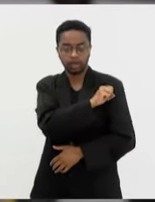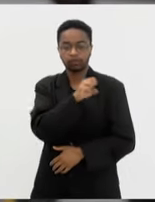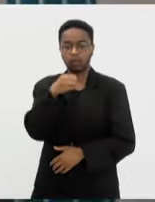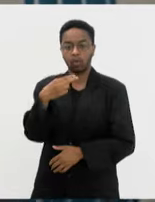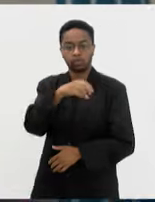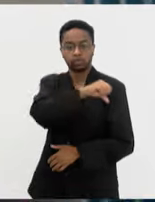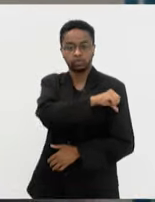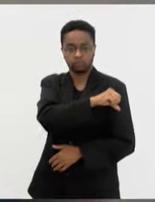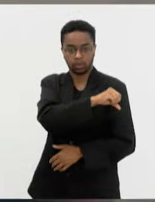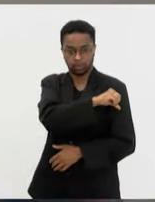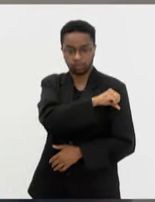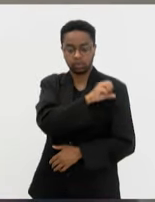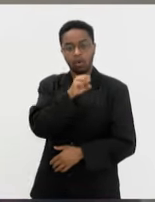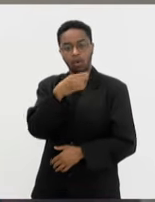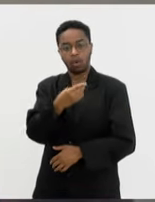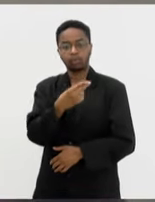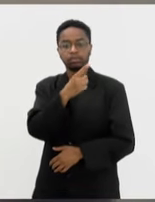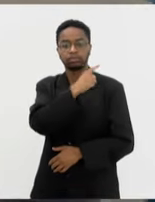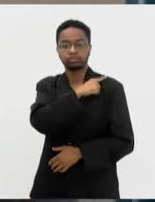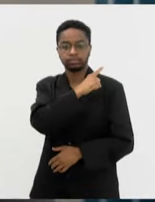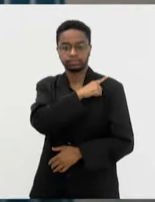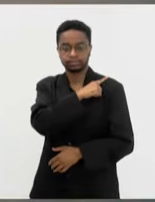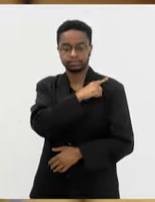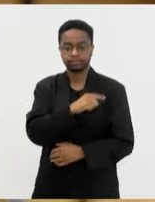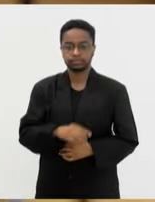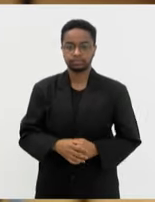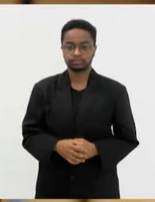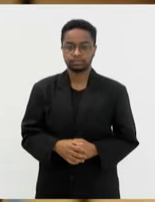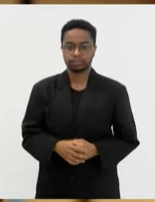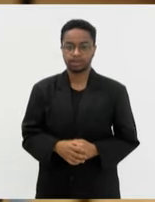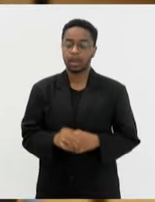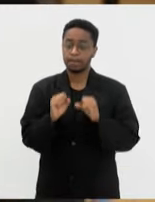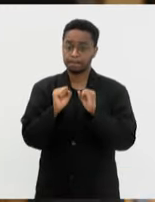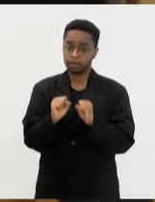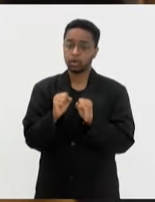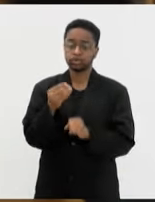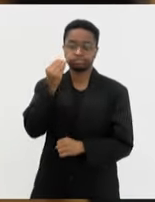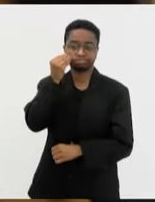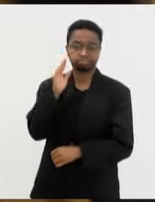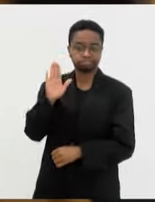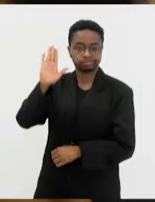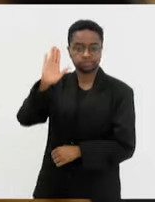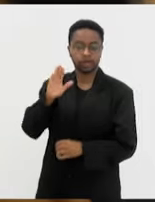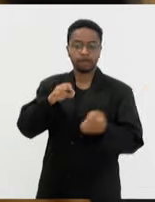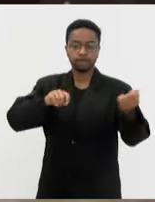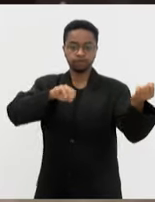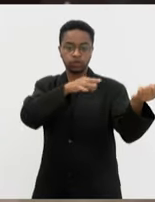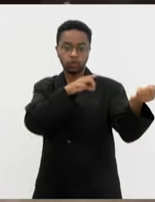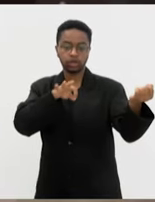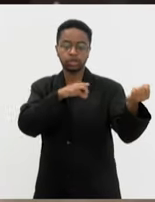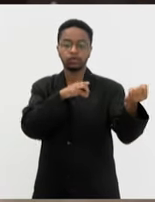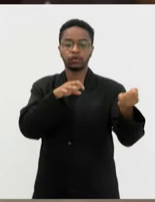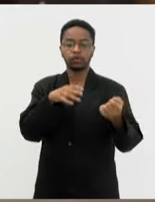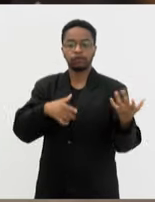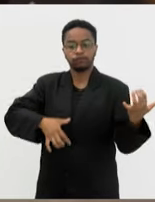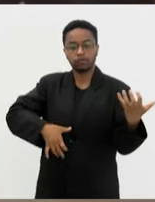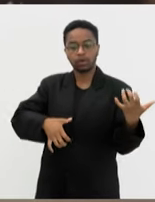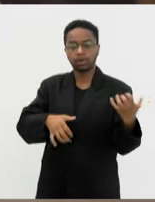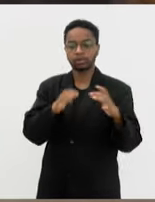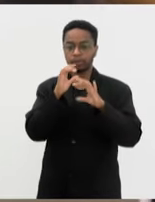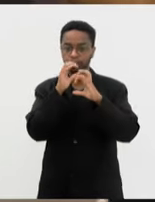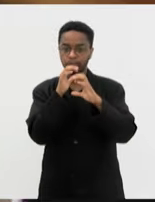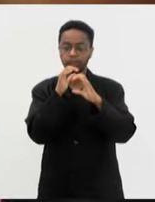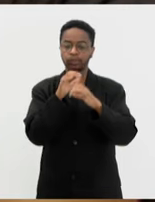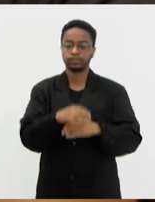ensino fundamental ou o 1º ano do ensino médio pode concorrer a vagas para violino, viola, clarineta